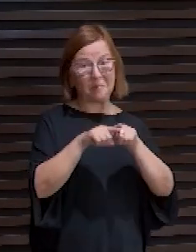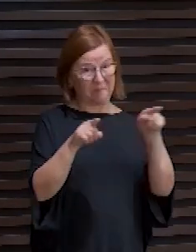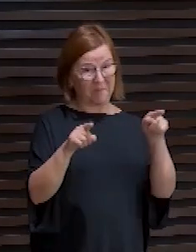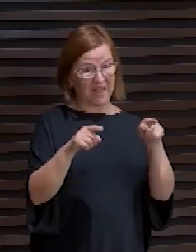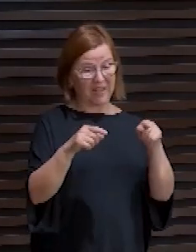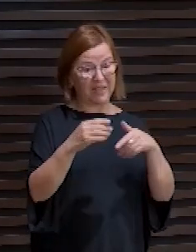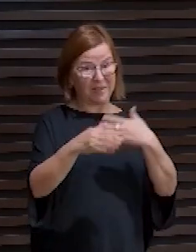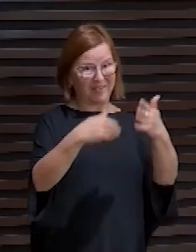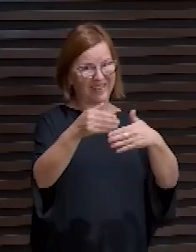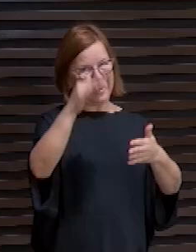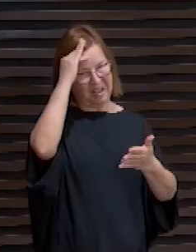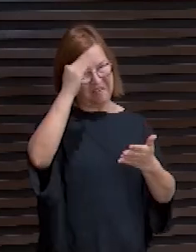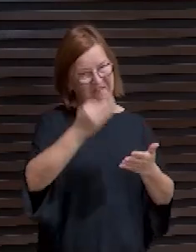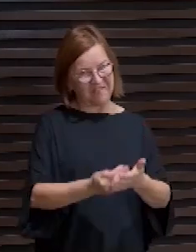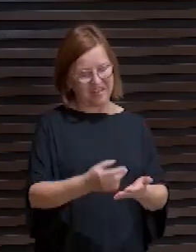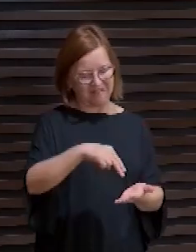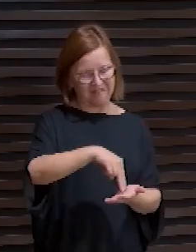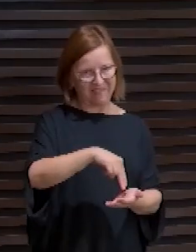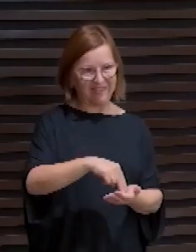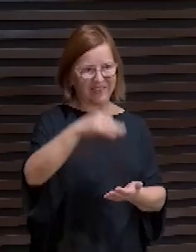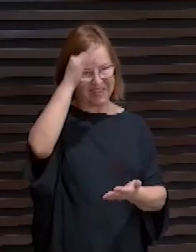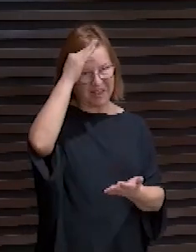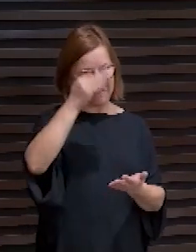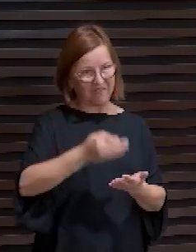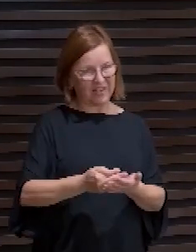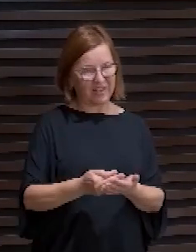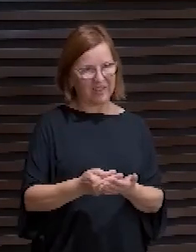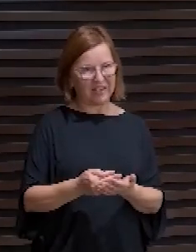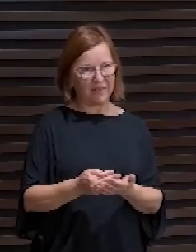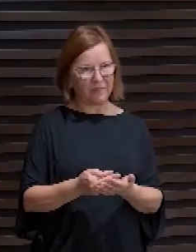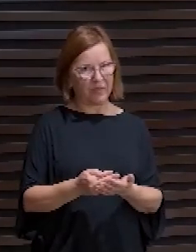fé, a perseverar na fé e a não